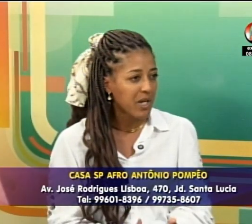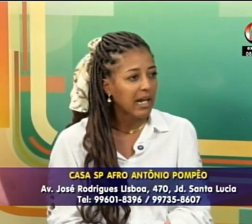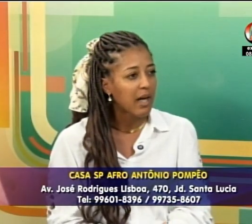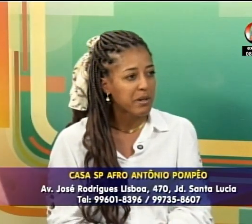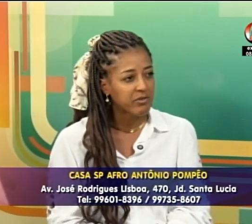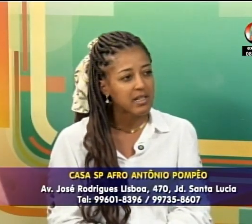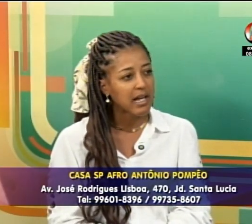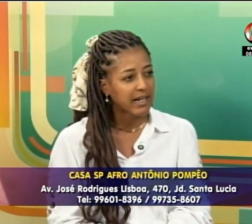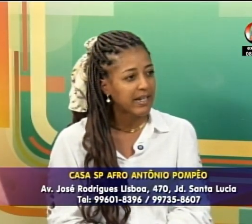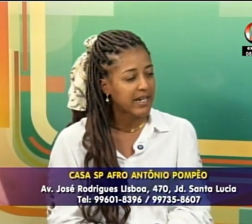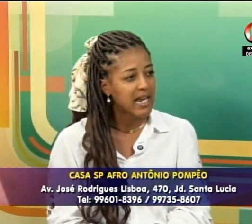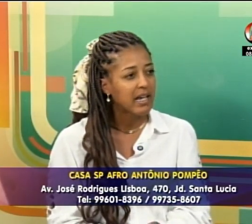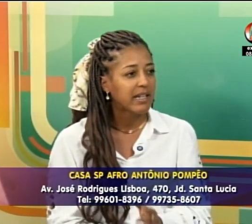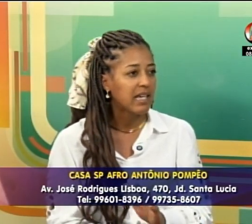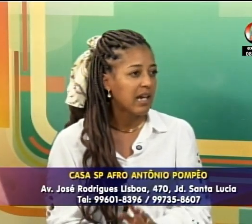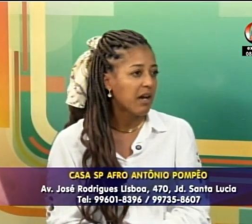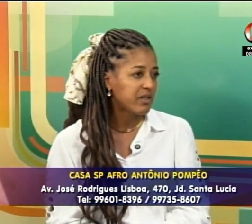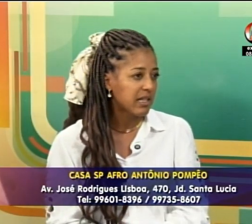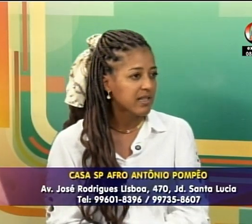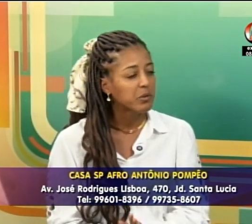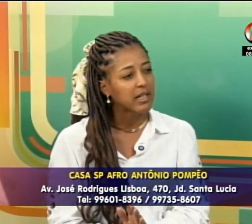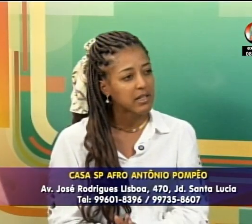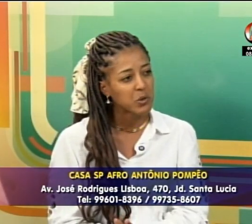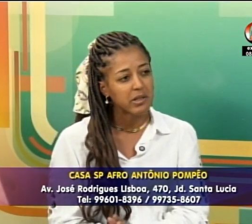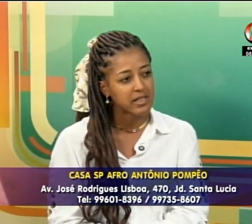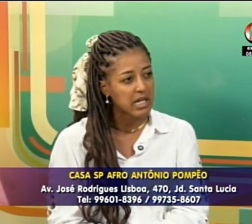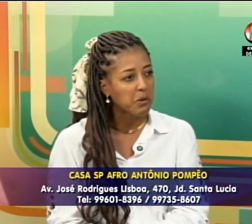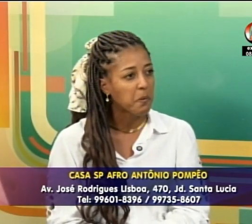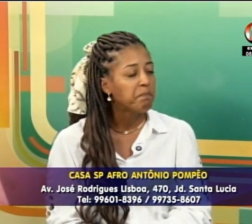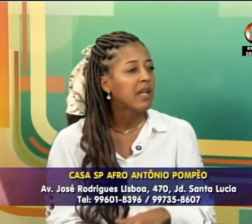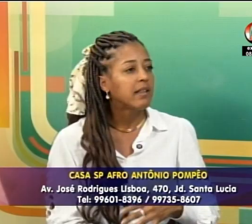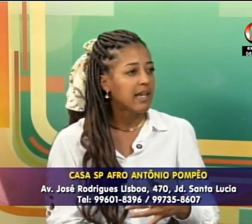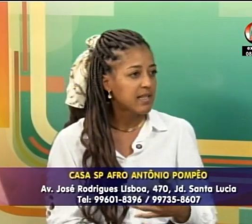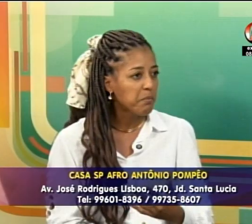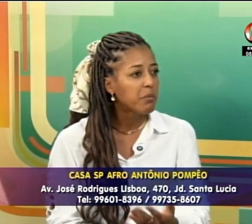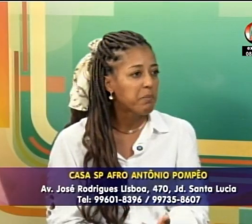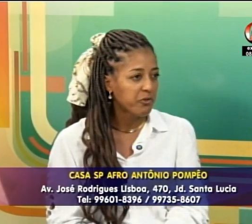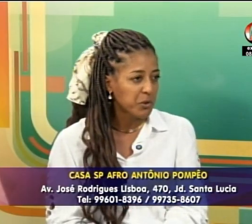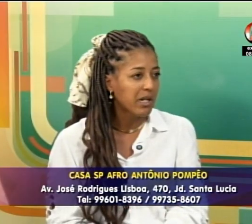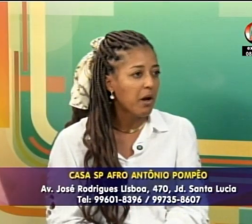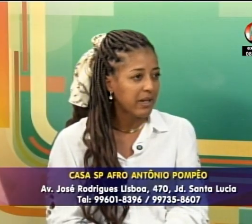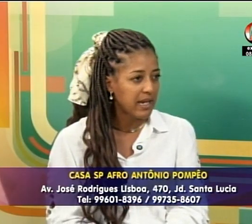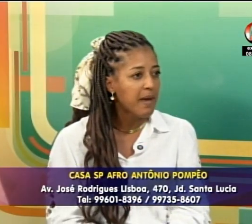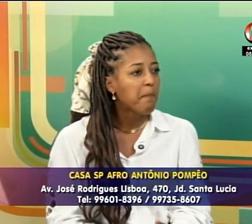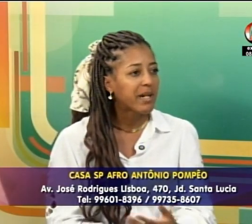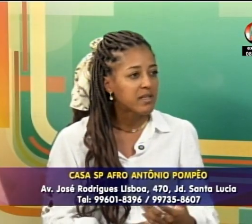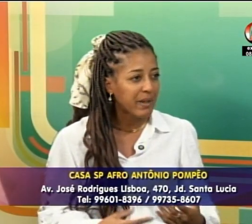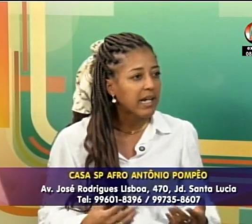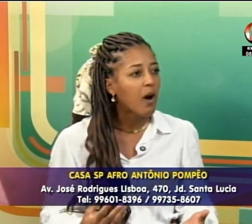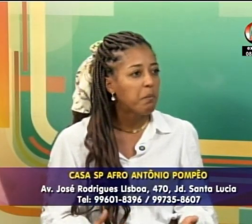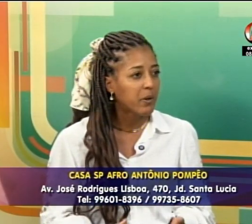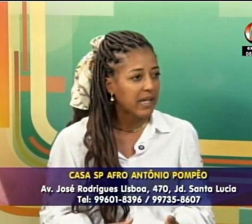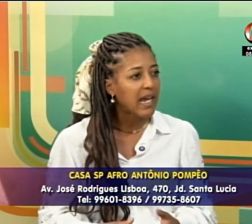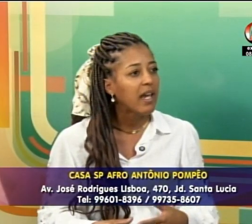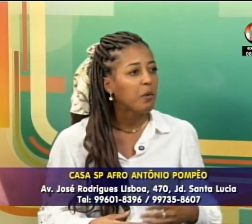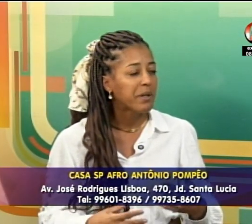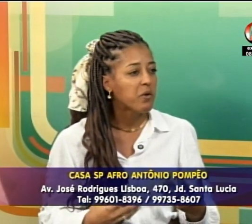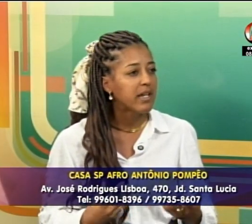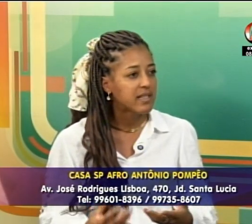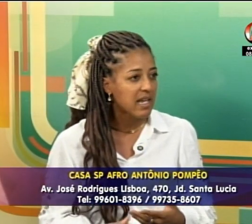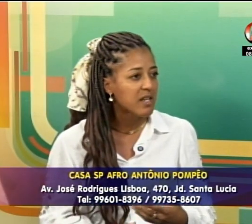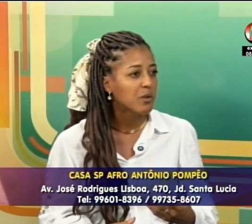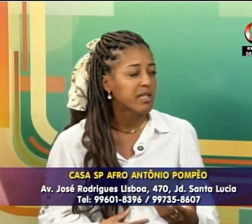pessoa chega lá para visitar a galeria, que a visitação está das 8 às 5, tem sempre uma profissional ali para explicar um pouquinho,